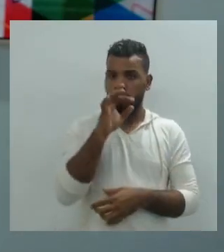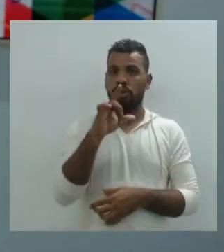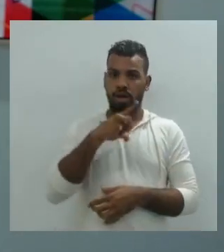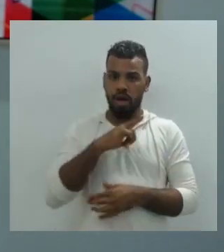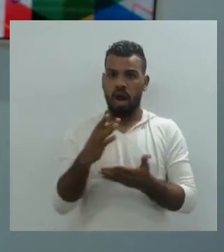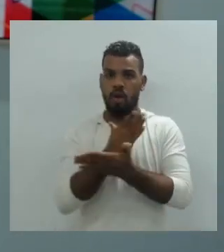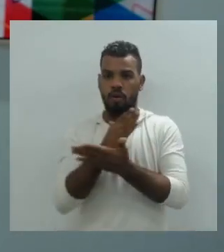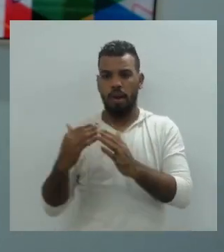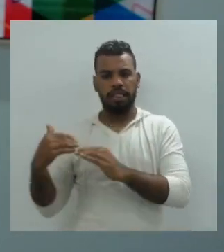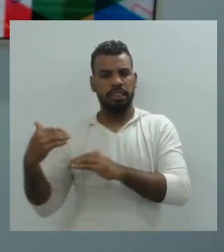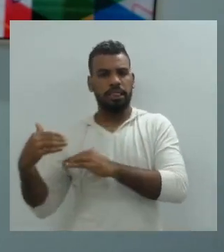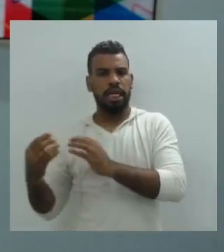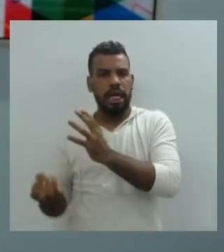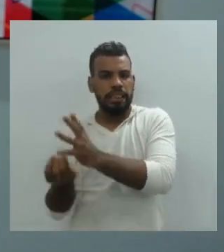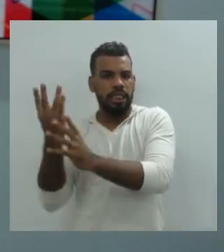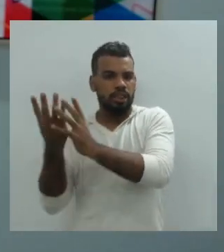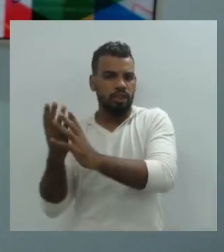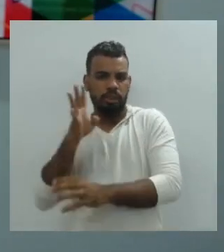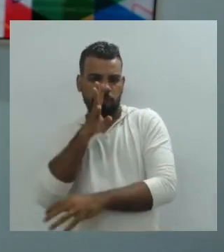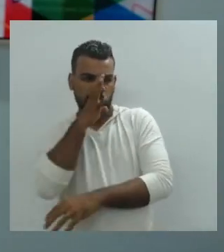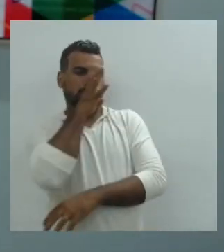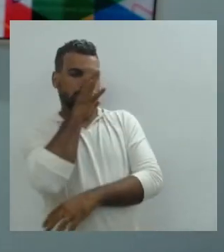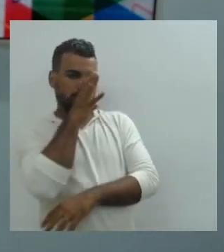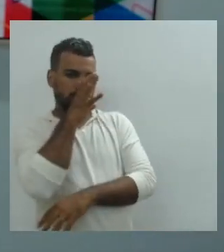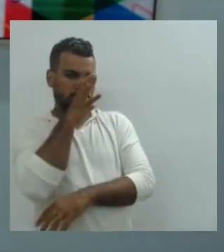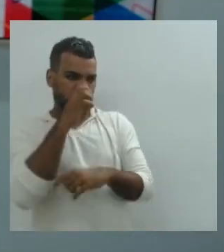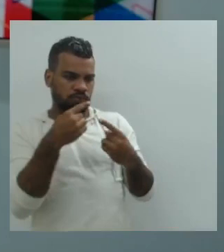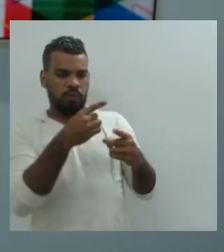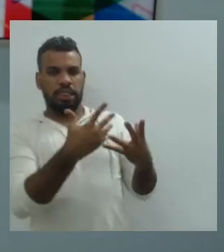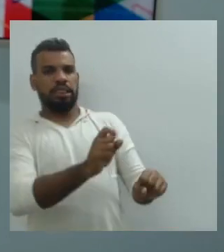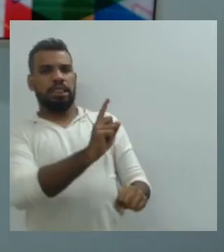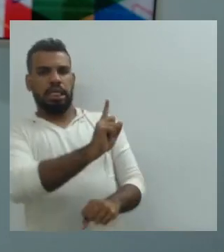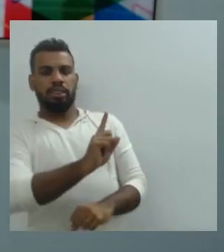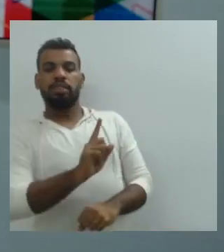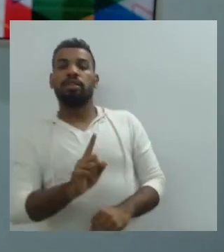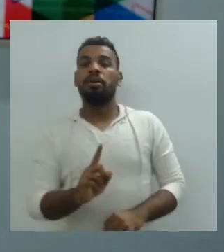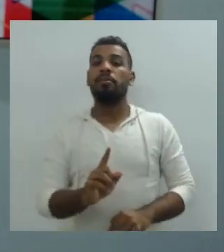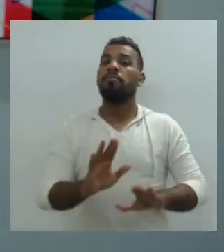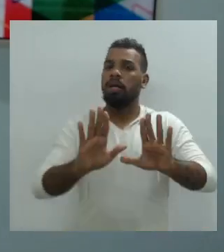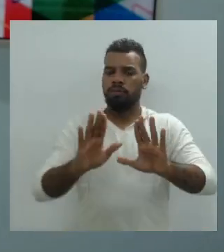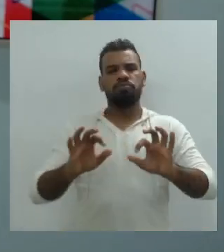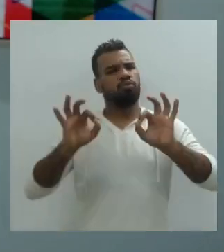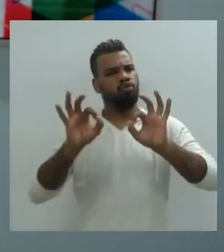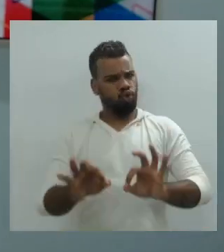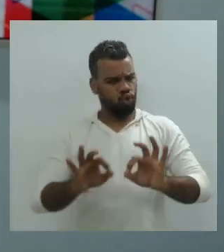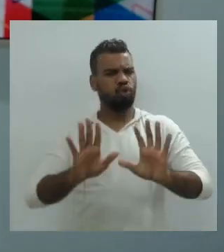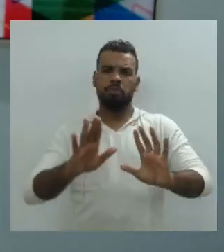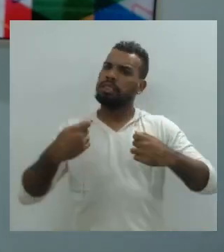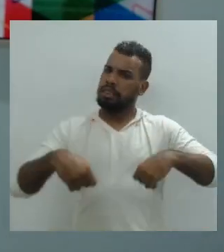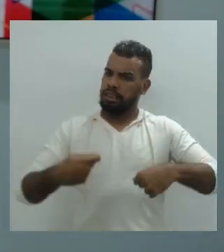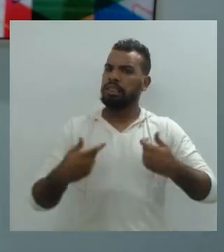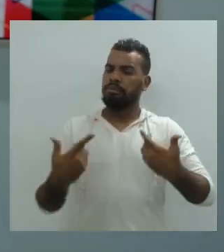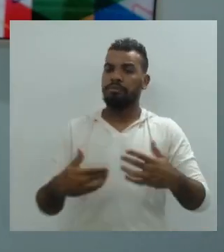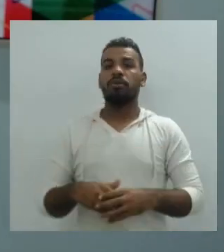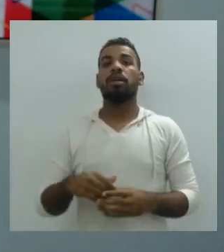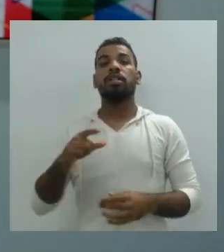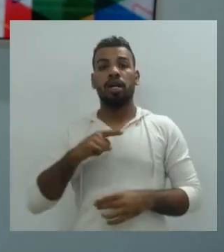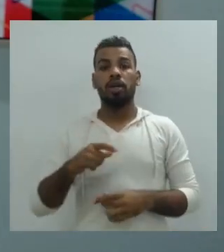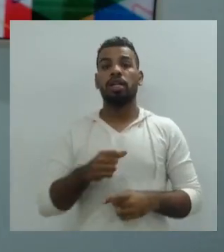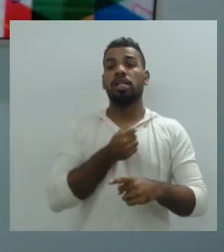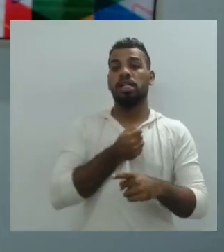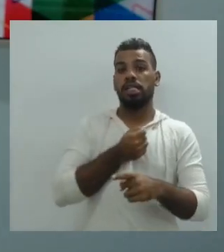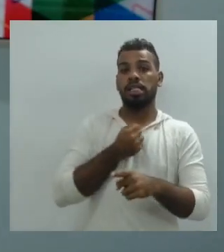dos criacionistas. No entanto, também existem, a gente tem que ser justo, existem defensores